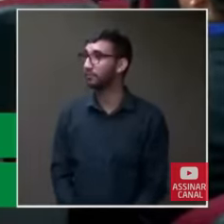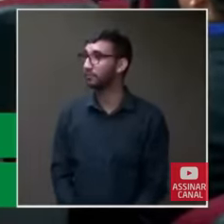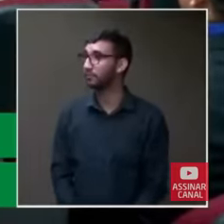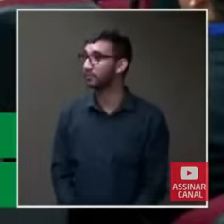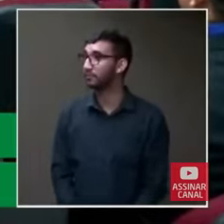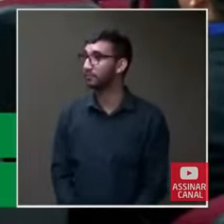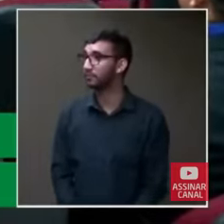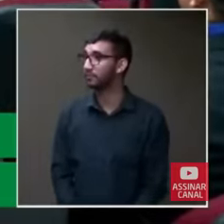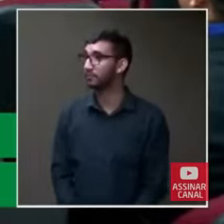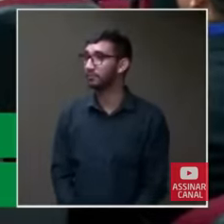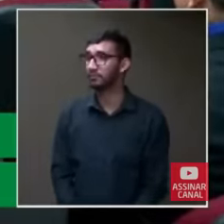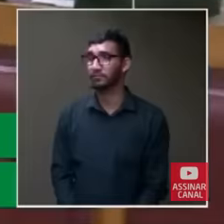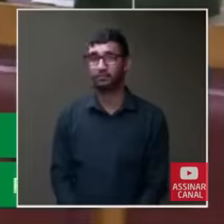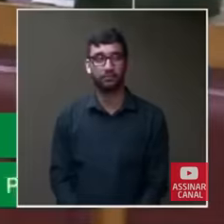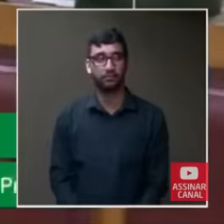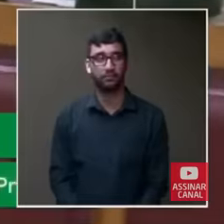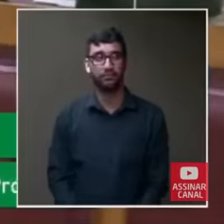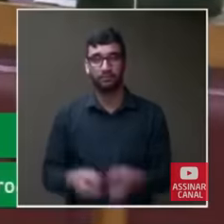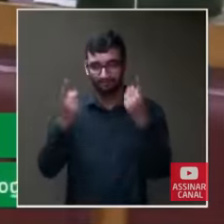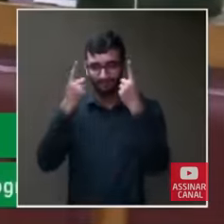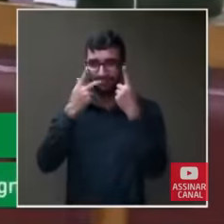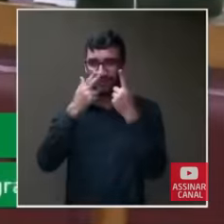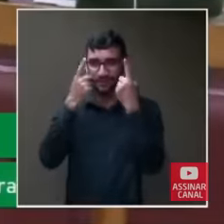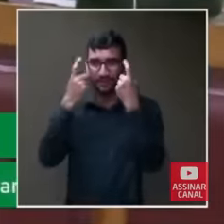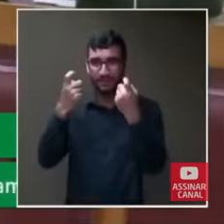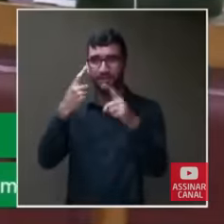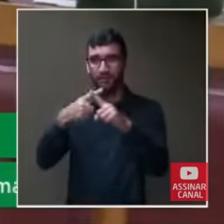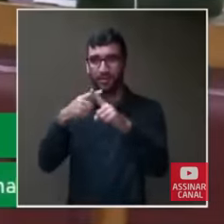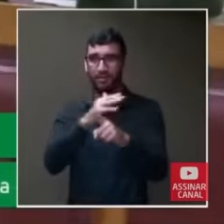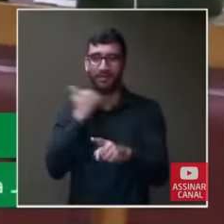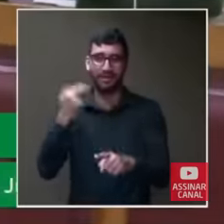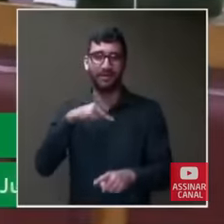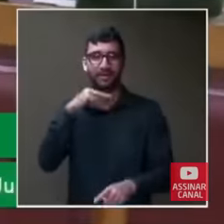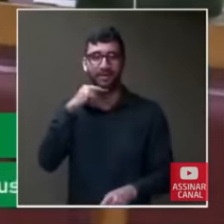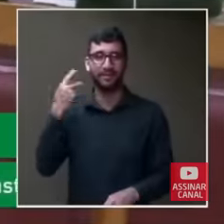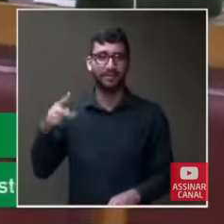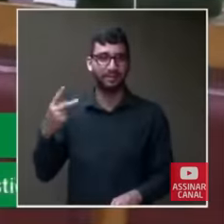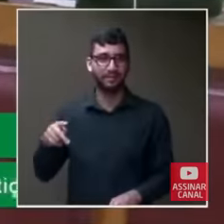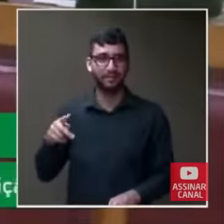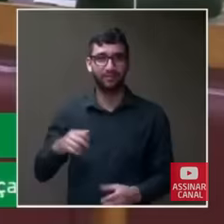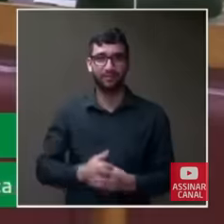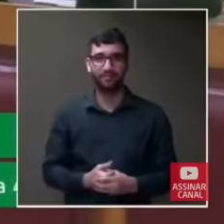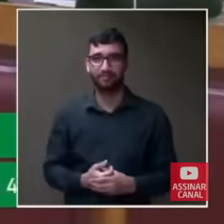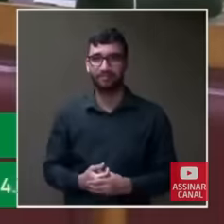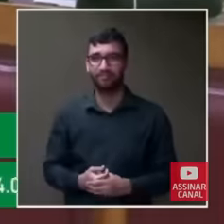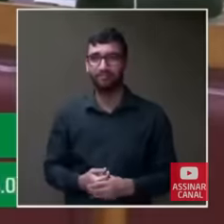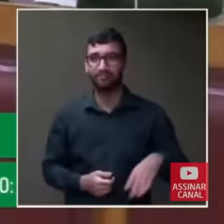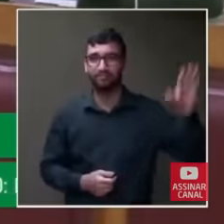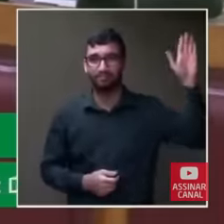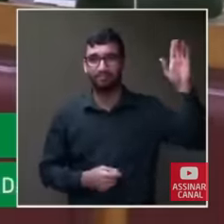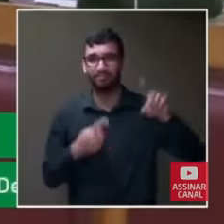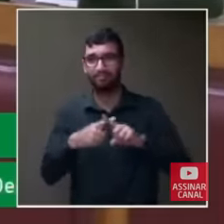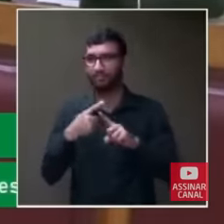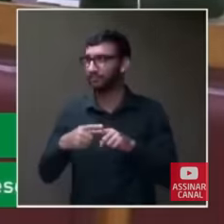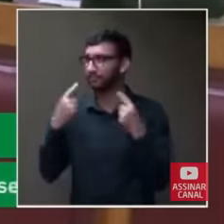Ela está sendo torturada por ter matado a neta excelência, dela. Excelência, vai entendeu, doutor? Excelência, questão de ela ordem. Está